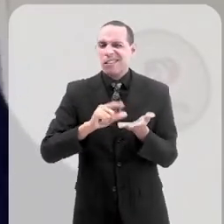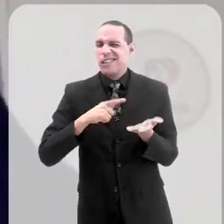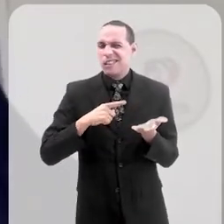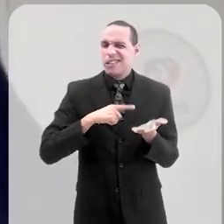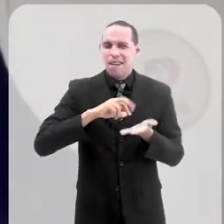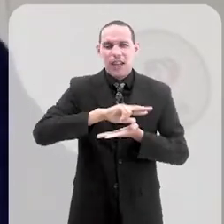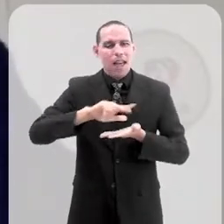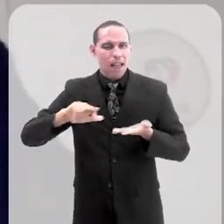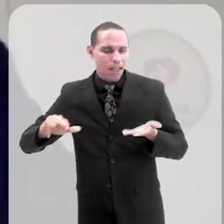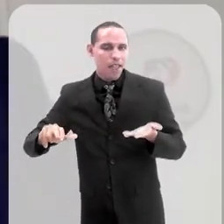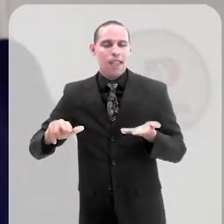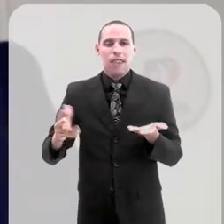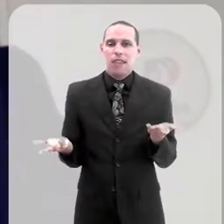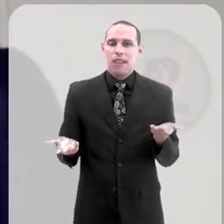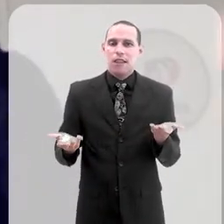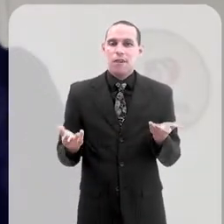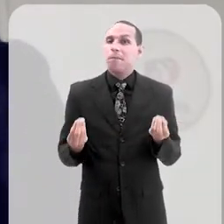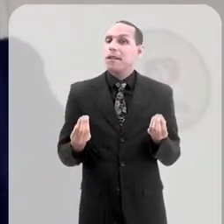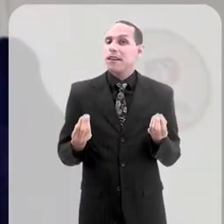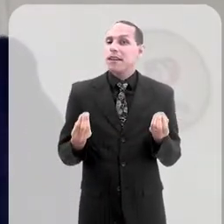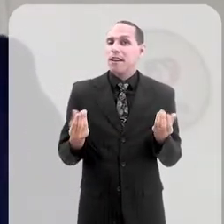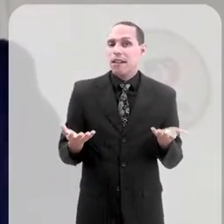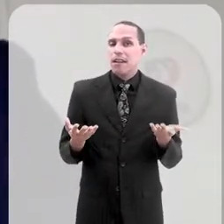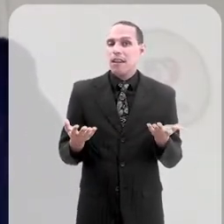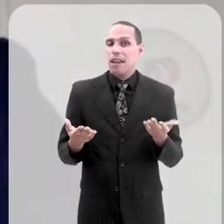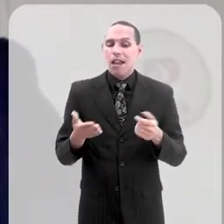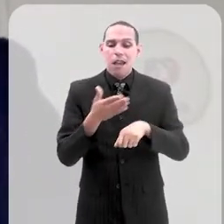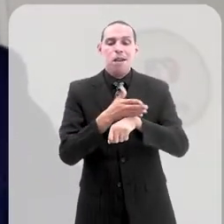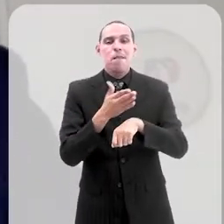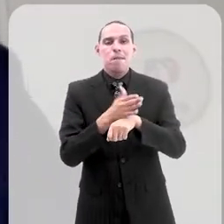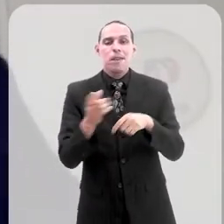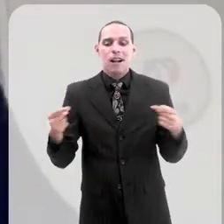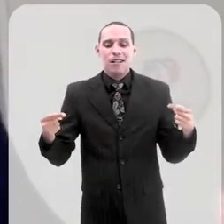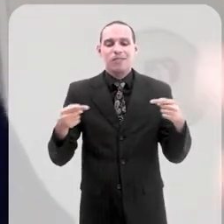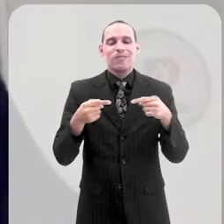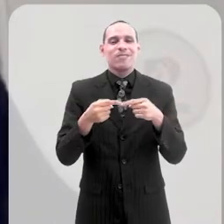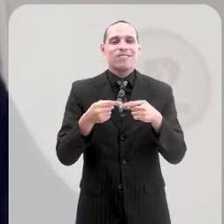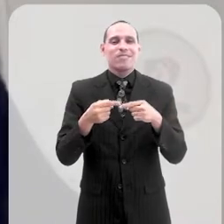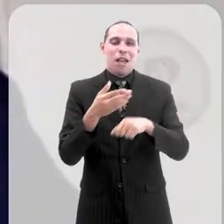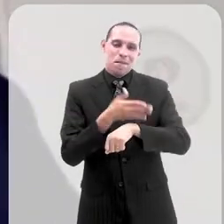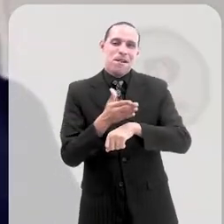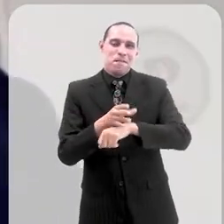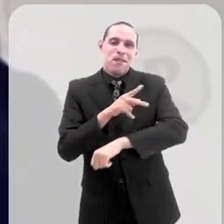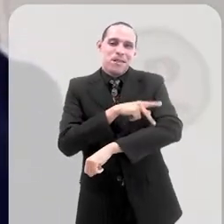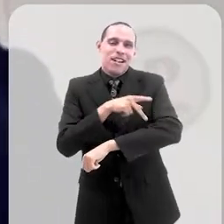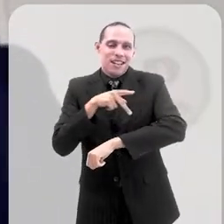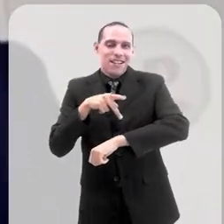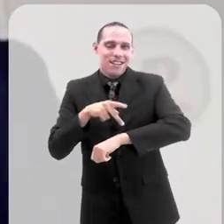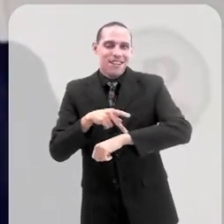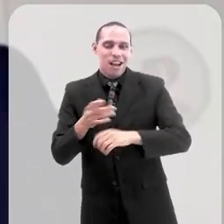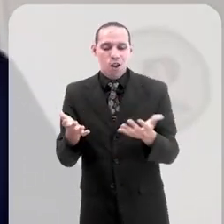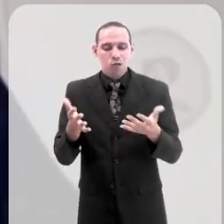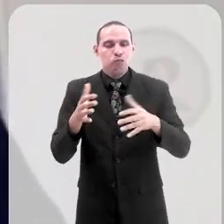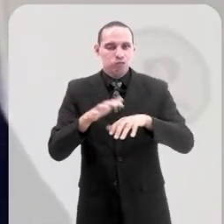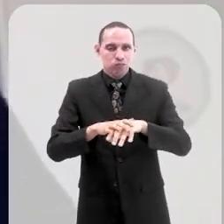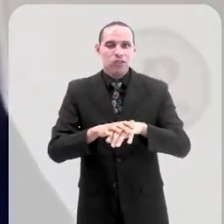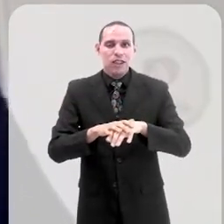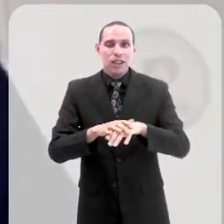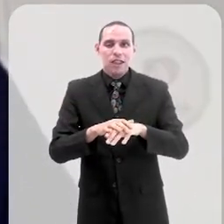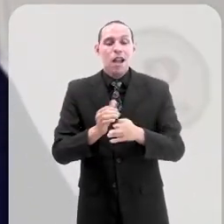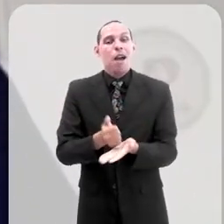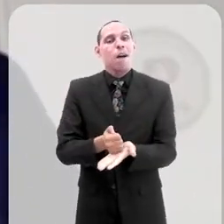publicados e voltar nossas práticas, né, nossas práticas pedagógicas